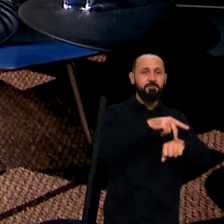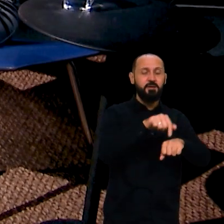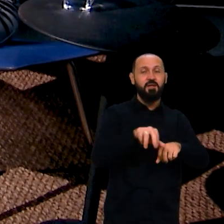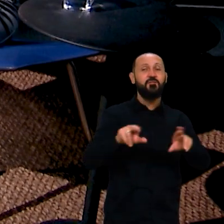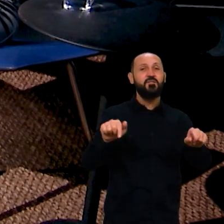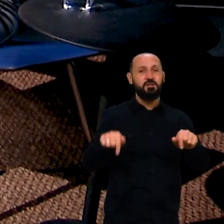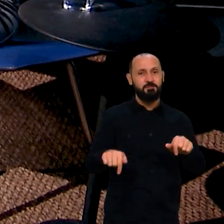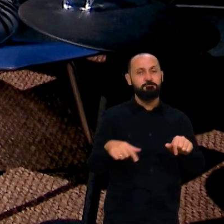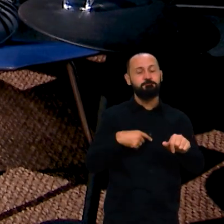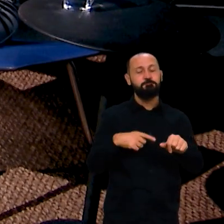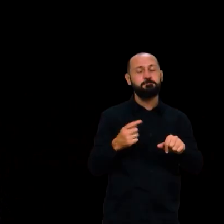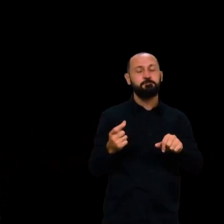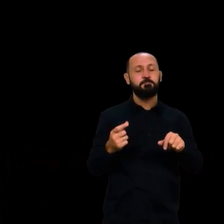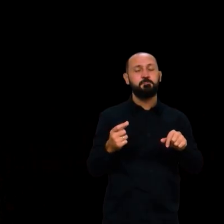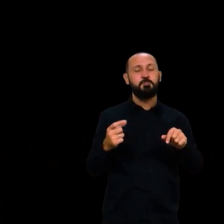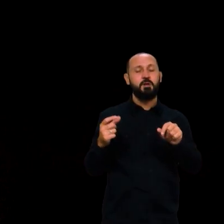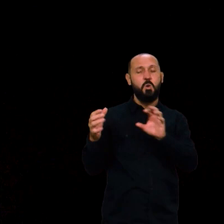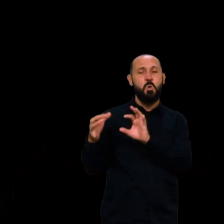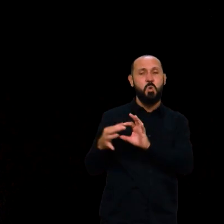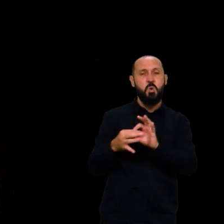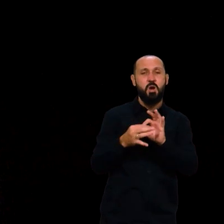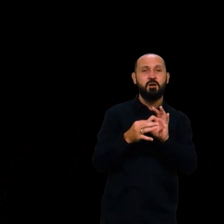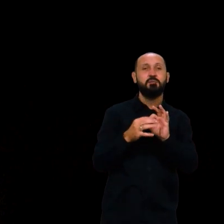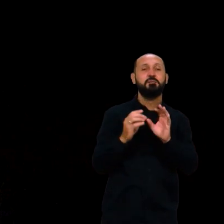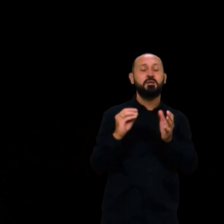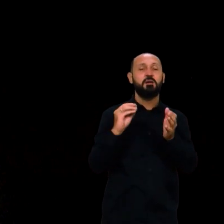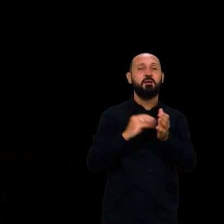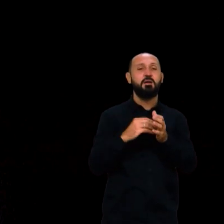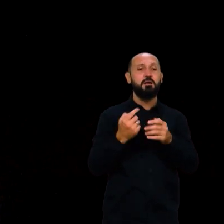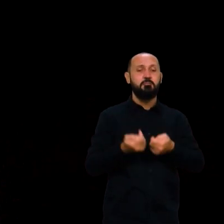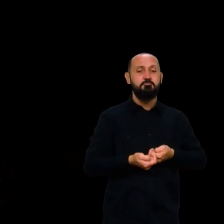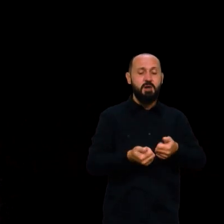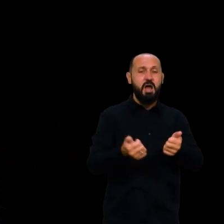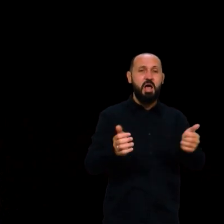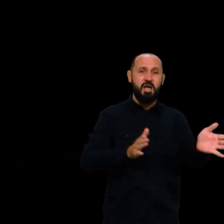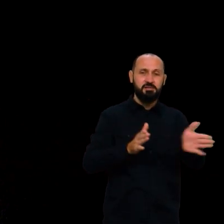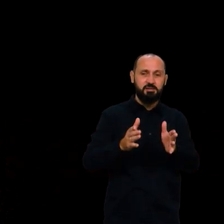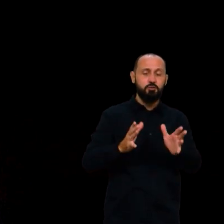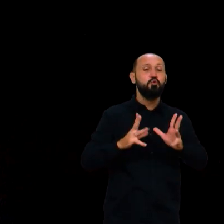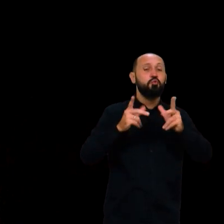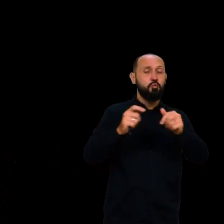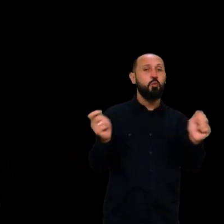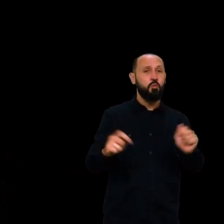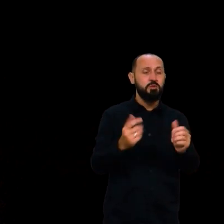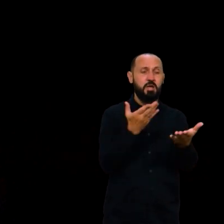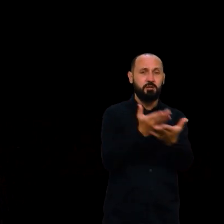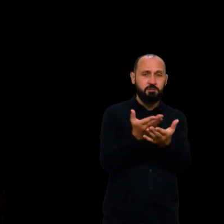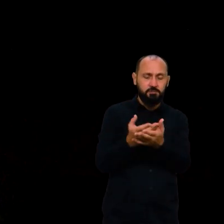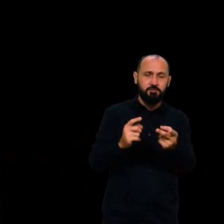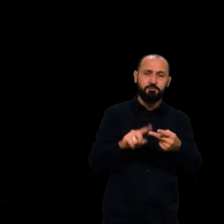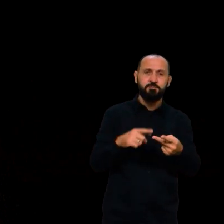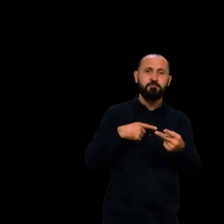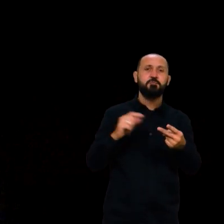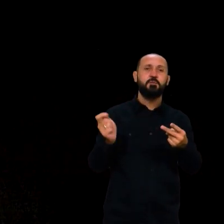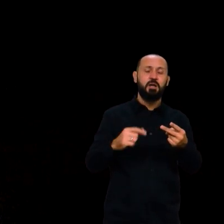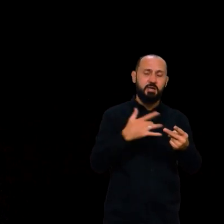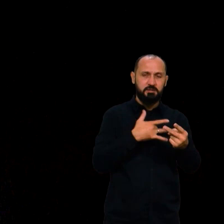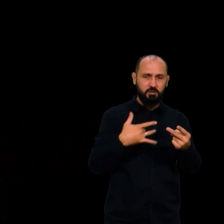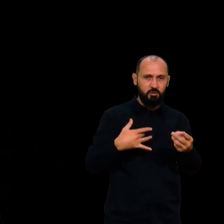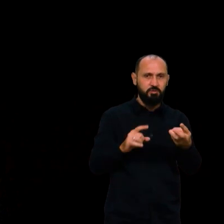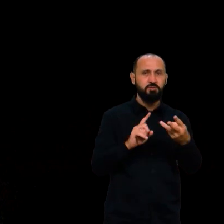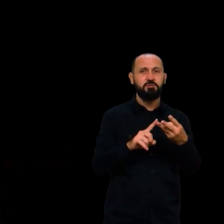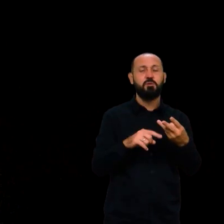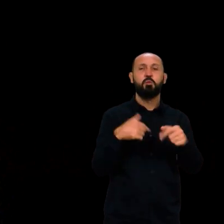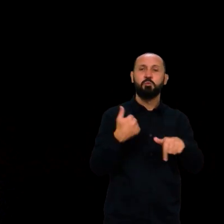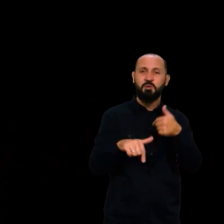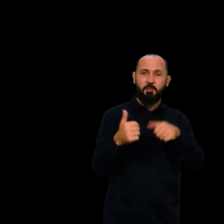falta, a gente tem que pensar no Brasil, aí vou trazer para o nosso contexto, é dar o acesso. Todo mundo tem acesso ao estudo, todo mundo tem acesso à